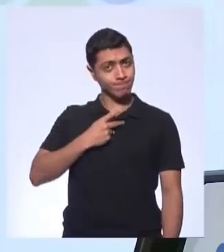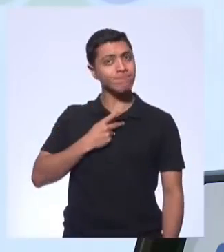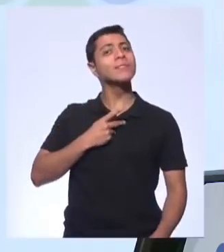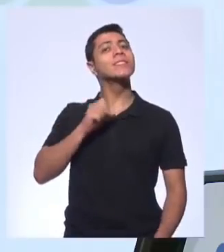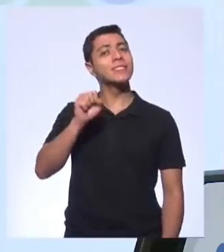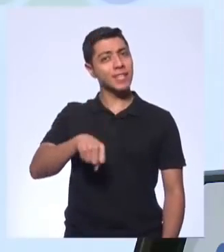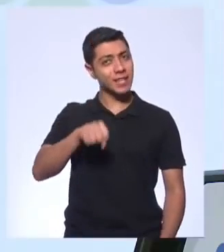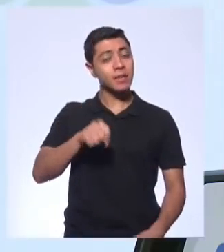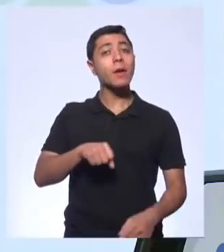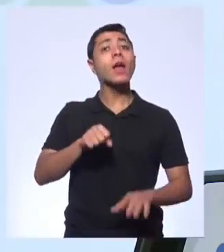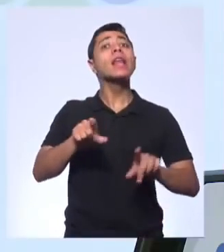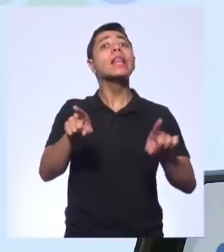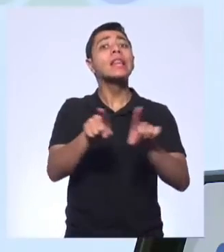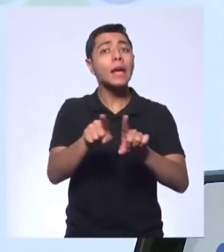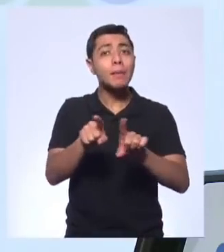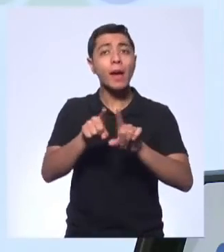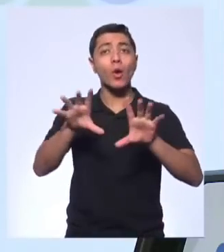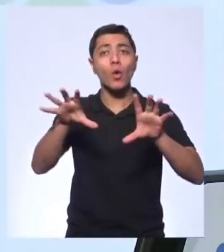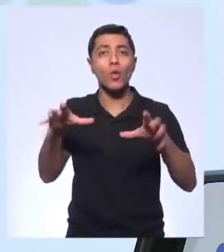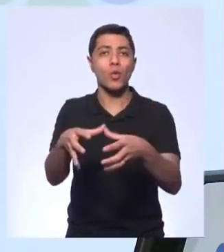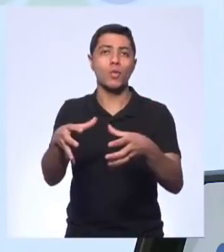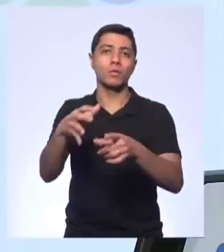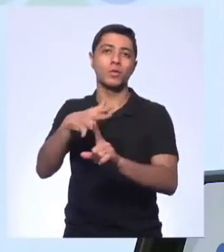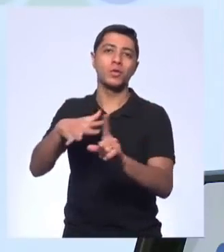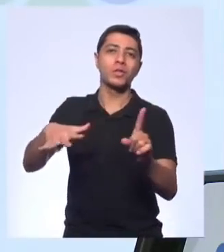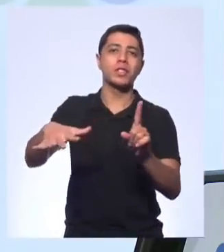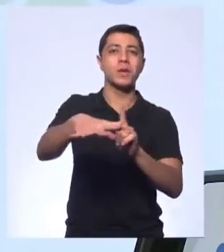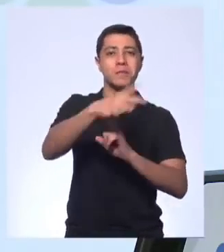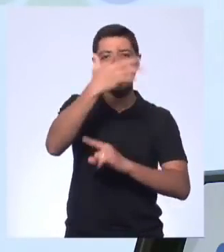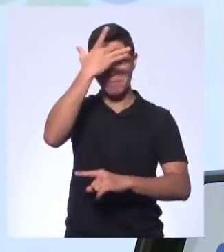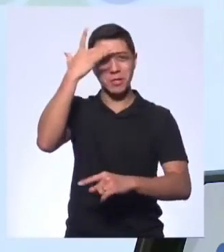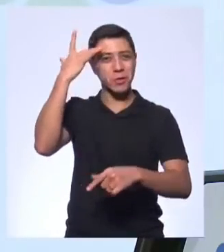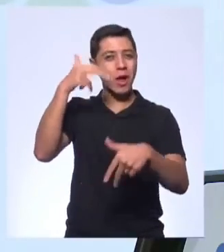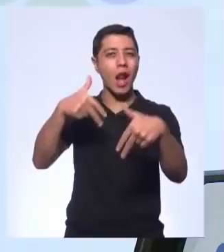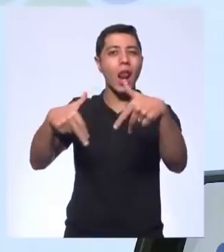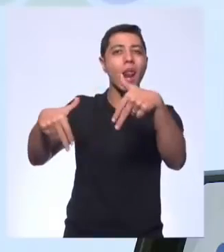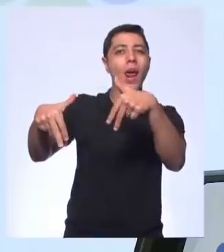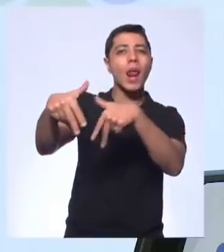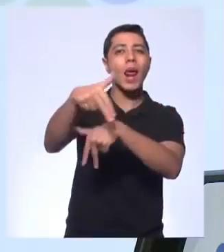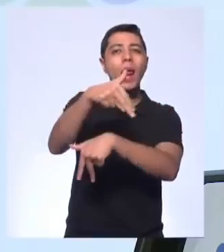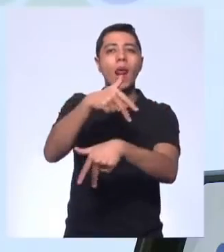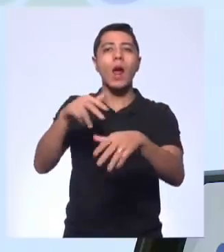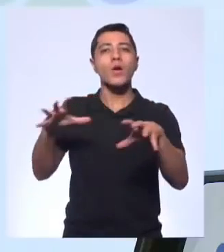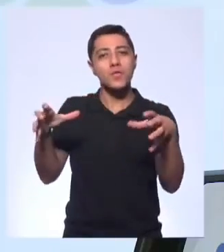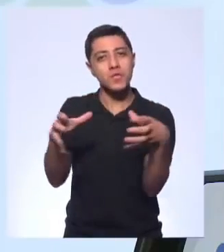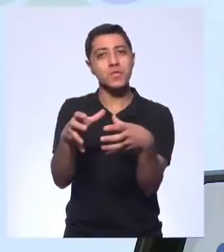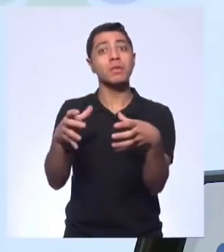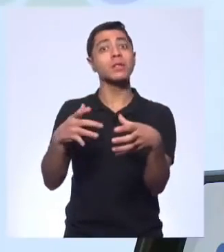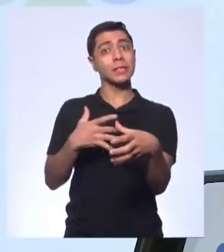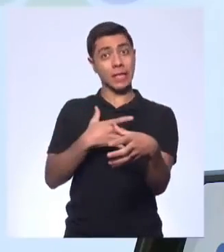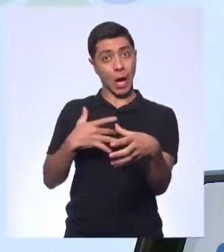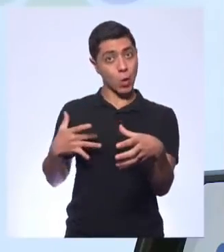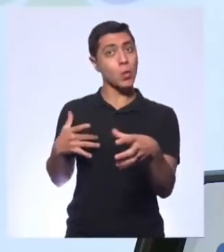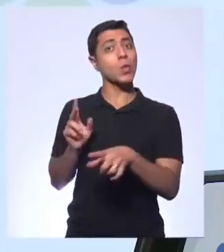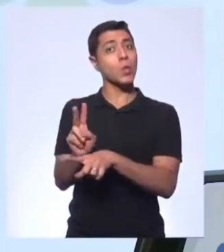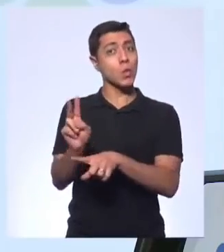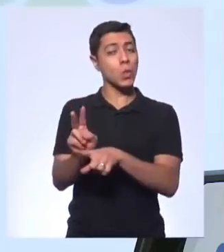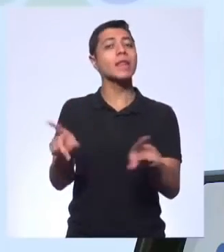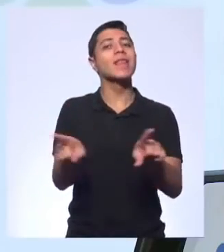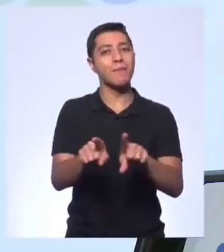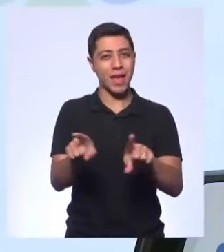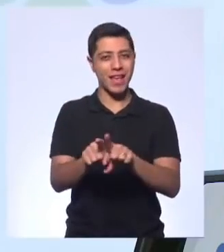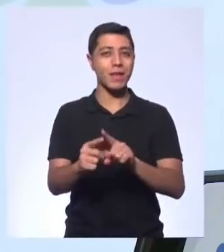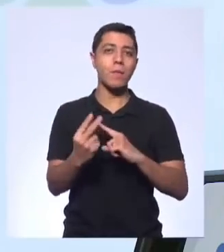na saúde do coletivo. Né? Então, o fato de eu estar de máscara, de eu seguir o isolamento, todas